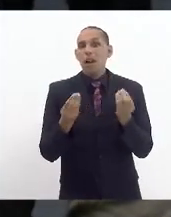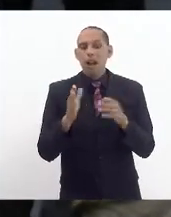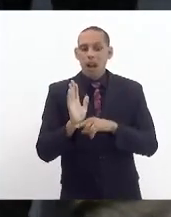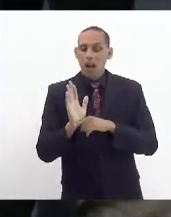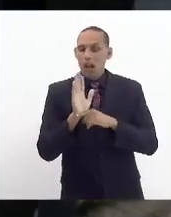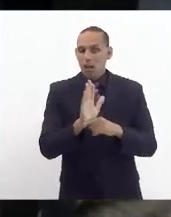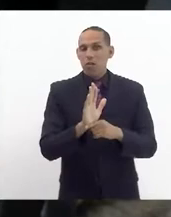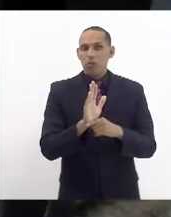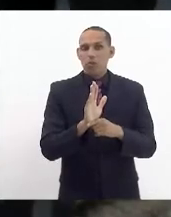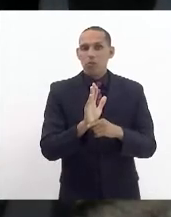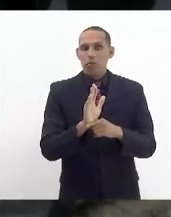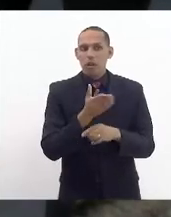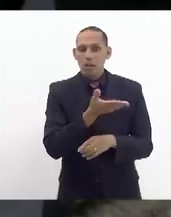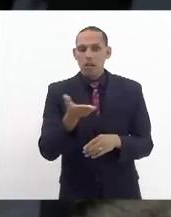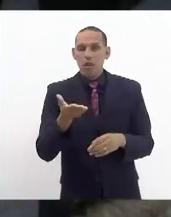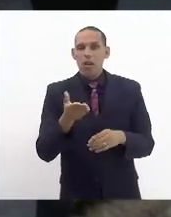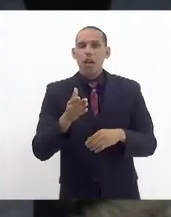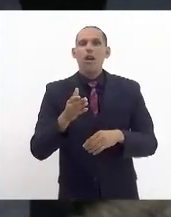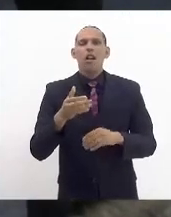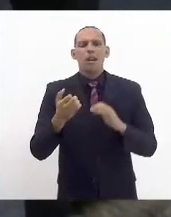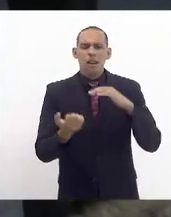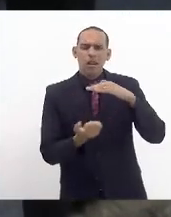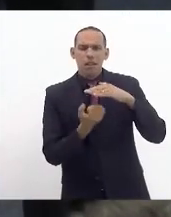né, qualquer dano que aqueles empresários